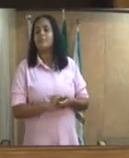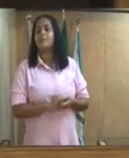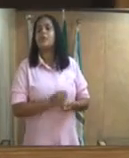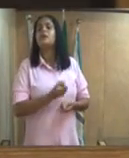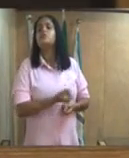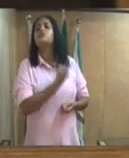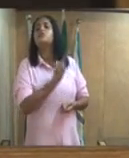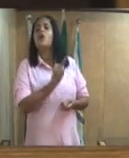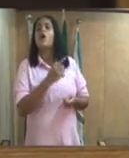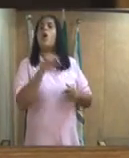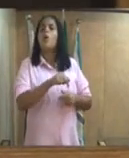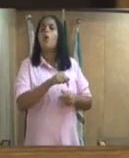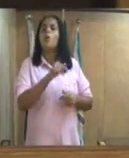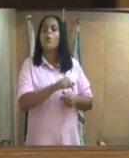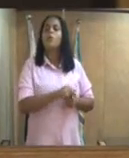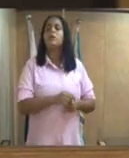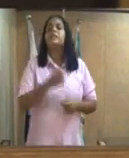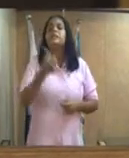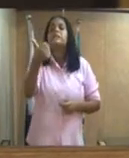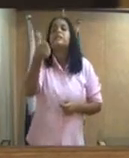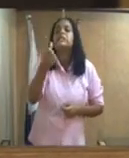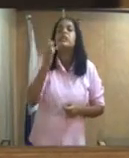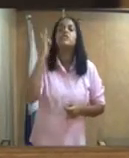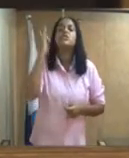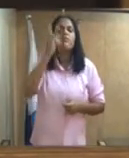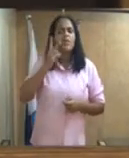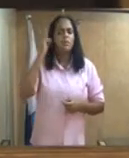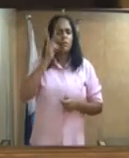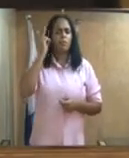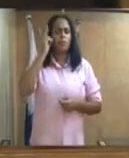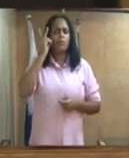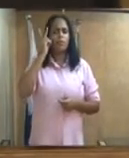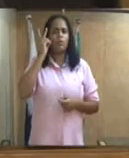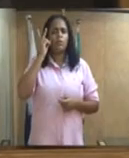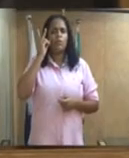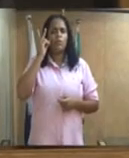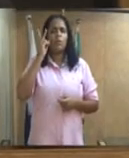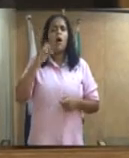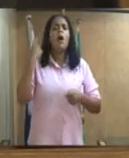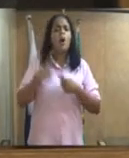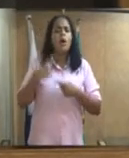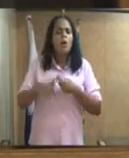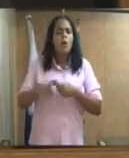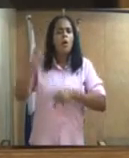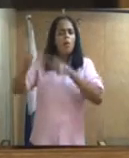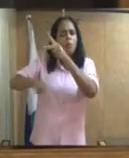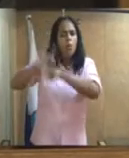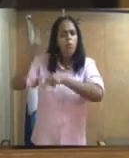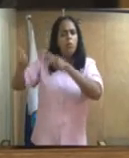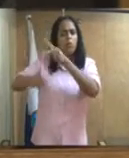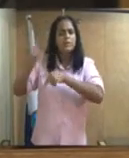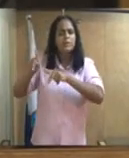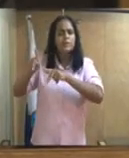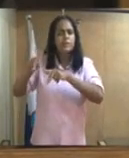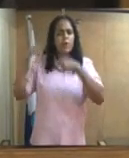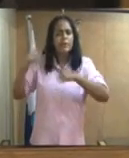hoje na sessão 16 vereadores. E que a população da cidade preste bastante